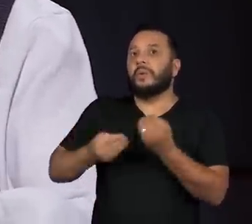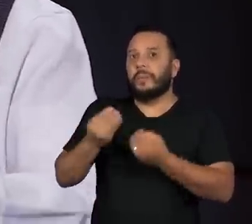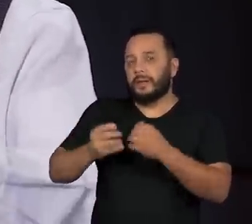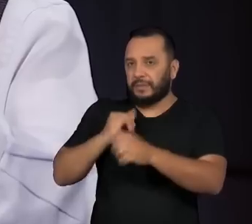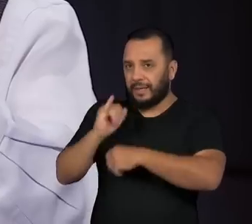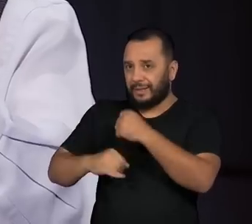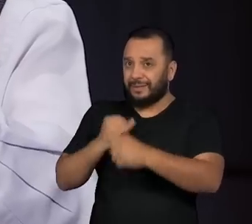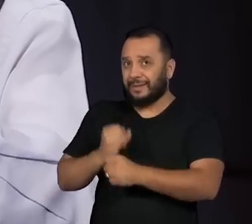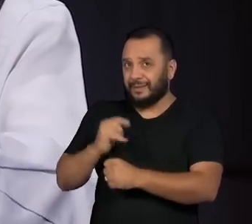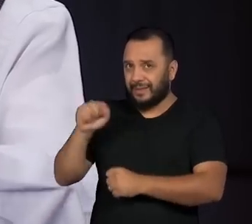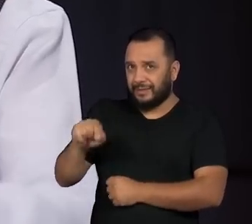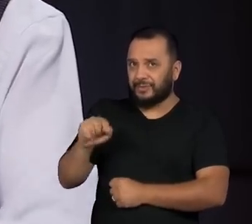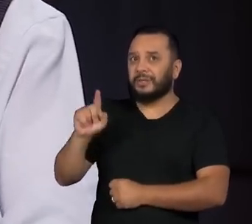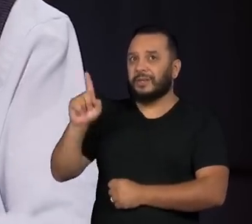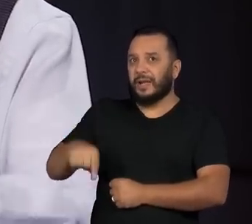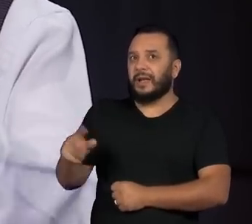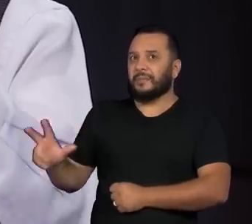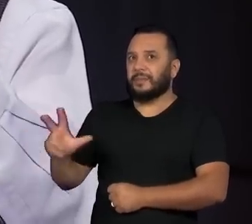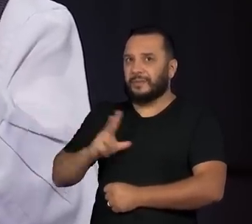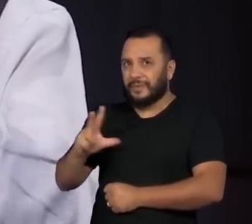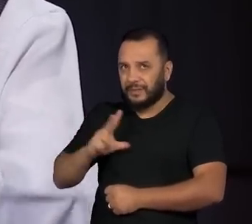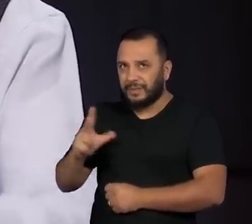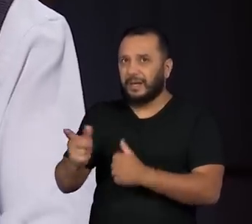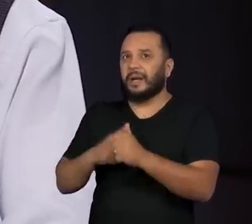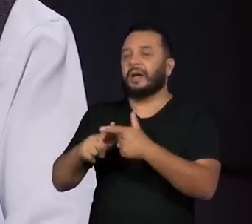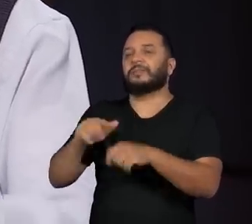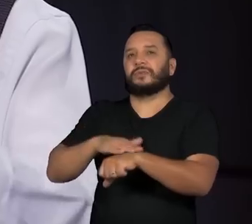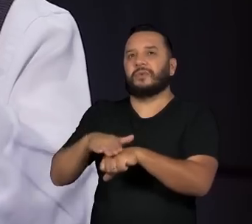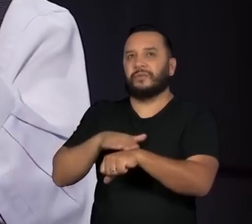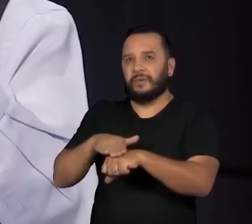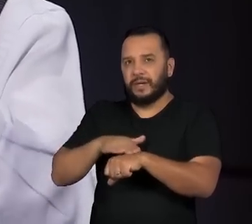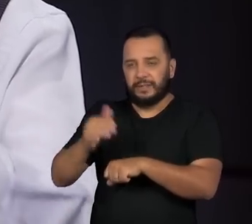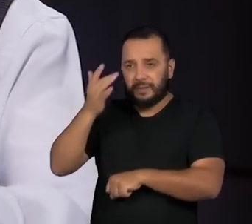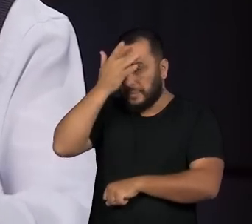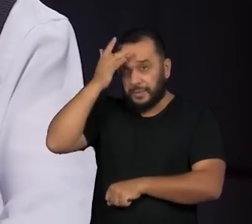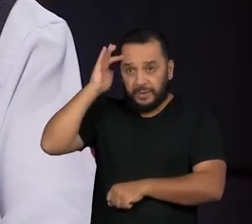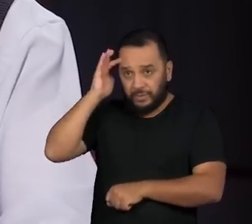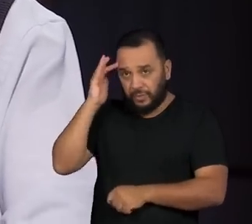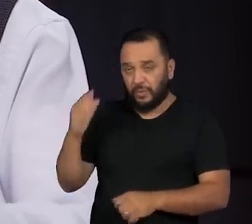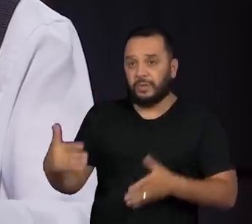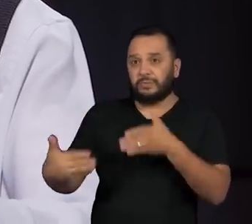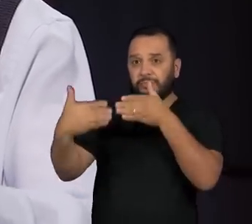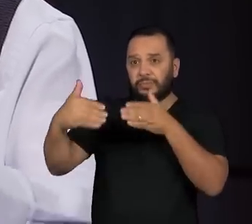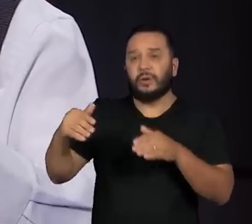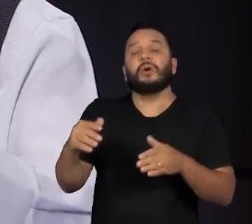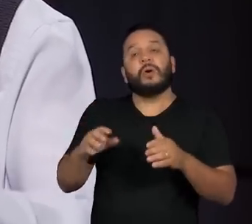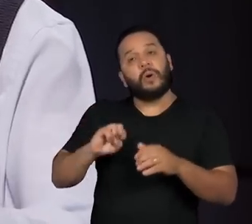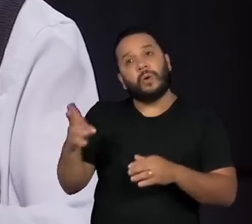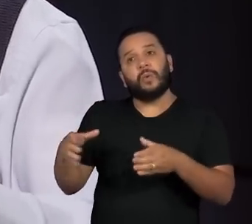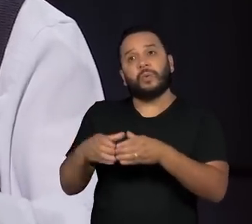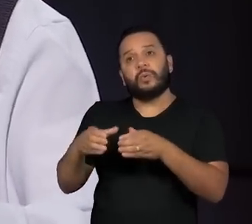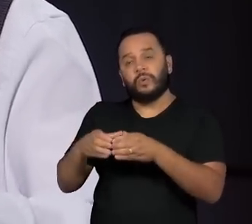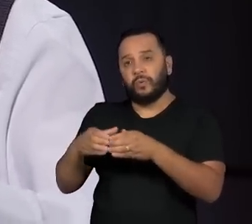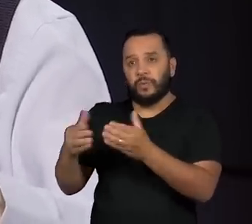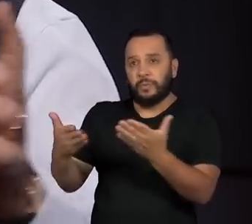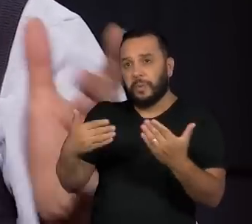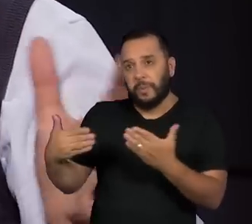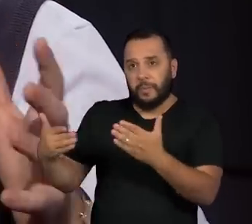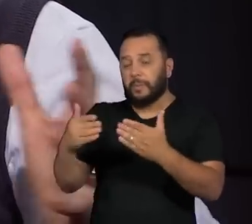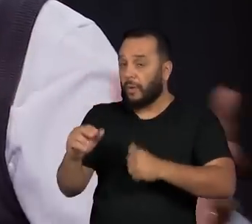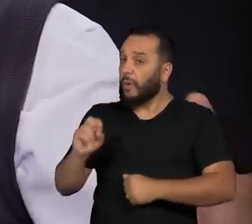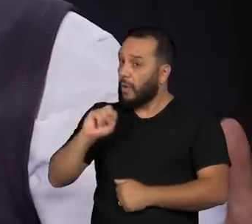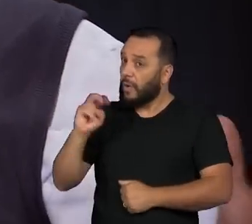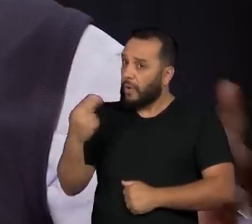entre aquilo que é digamos privacidade conversa entre indivíduos conversa entre grupos se organizados e onde isso passa a ser